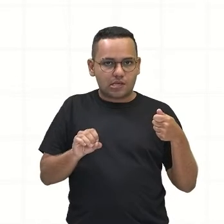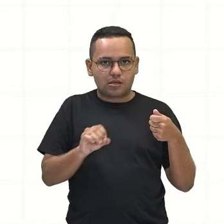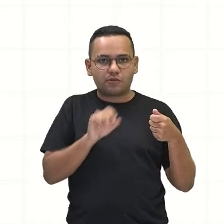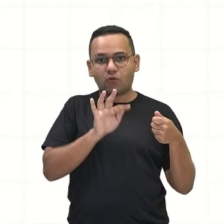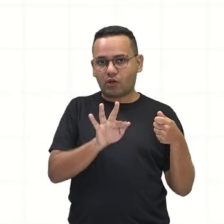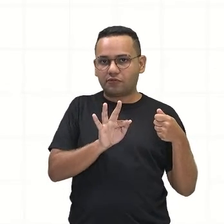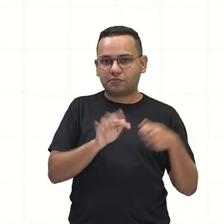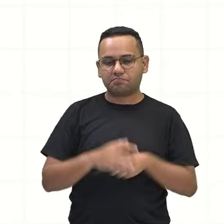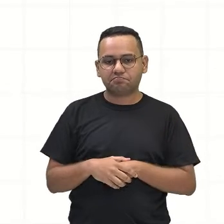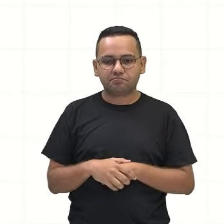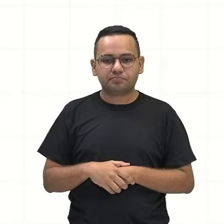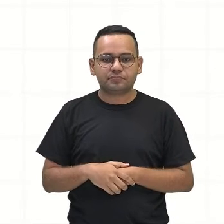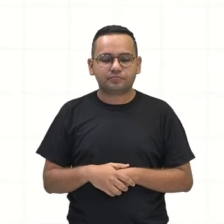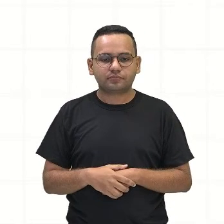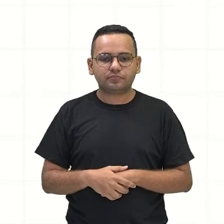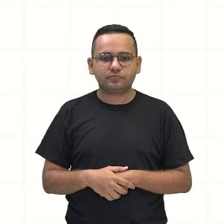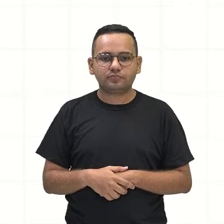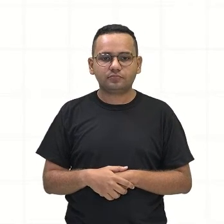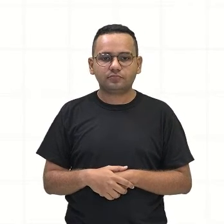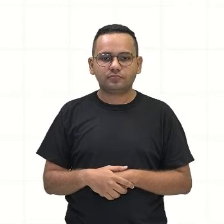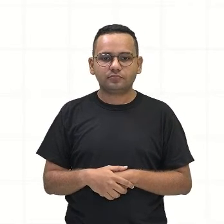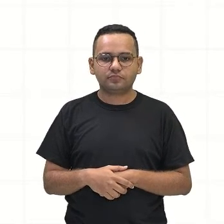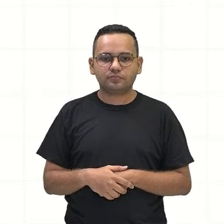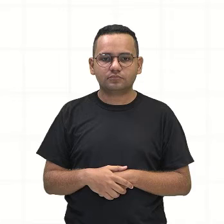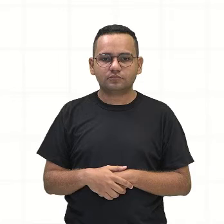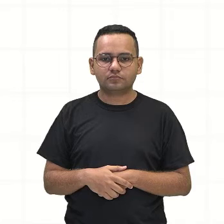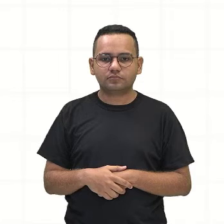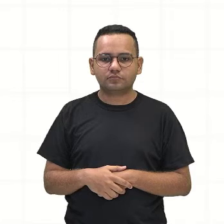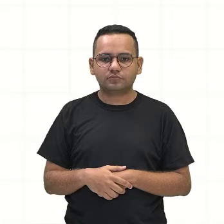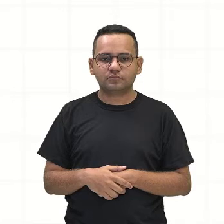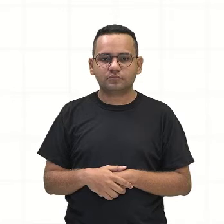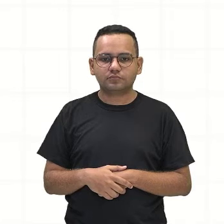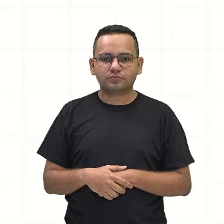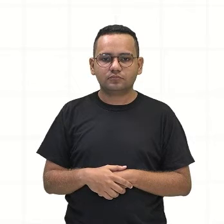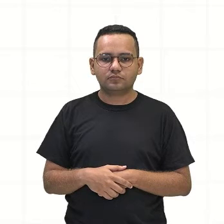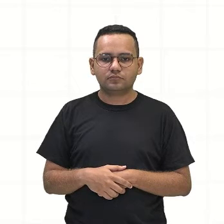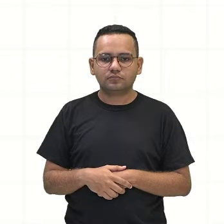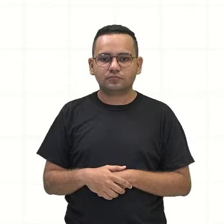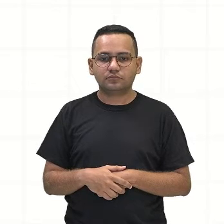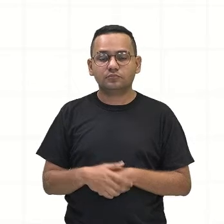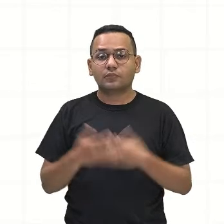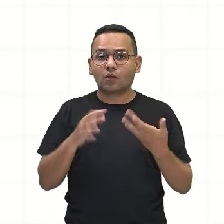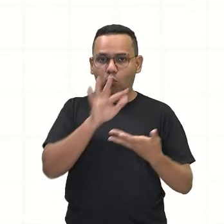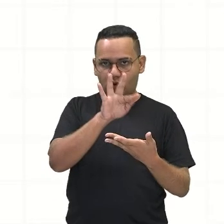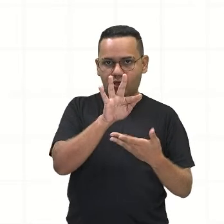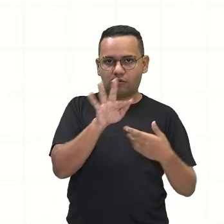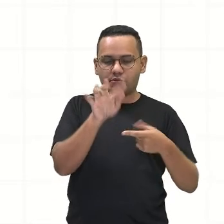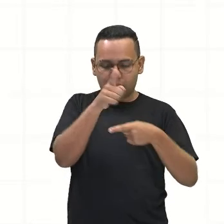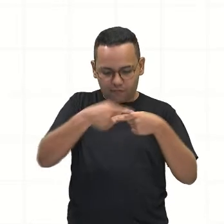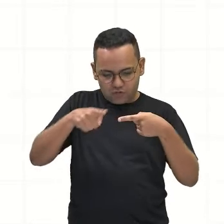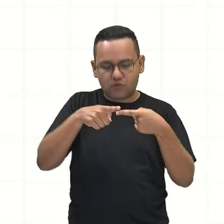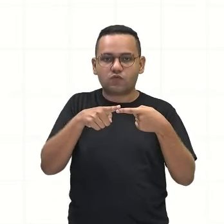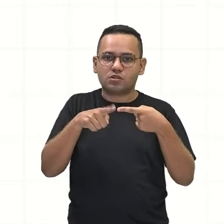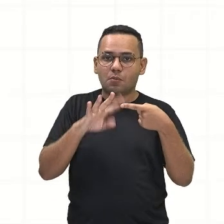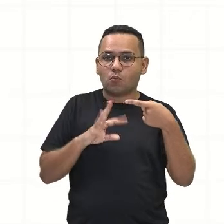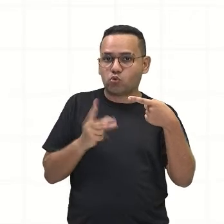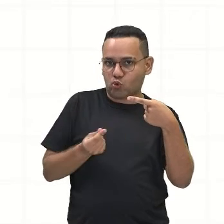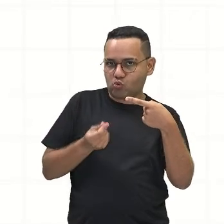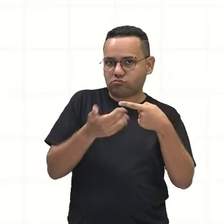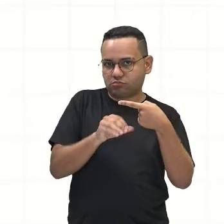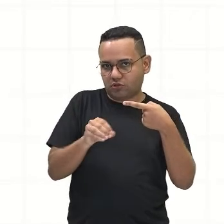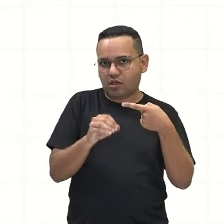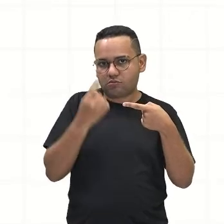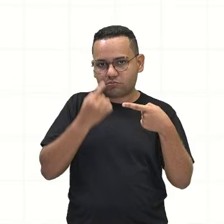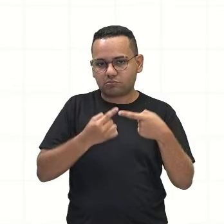absolutas. E nós pegamos, então, as frequências absolutas e dividimos pelo total. Então, esse